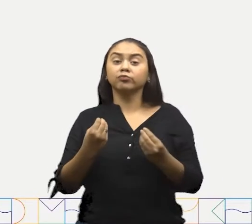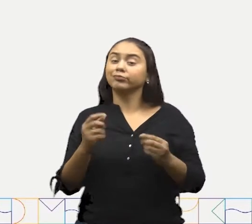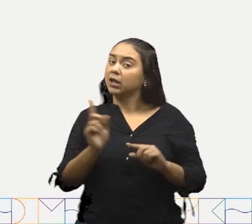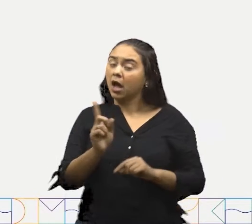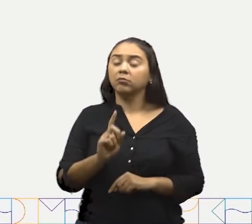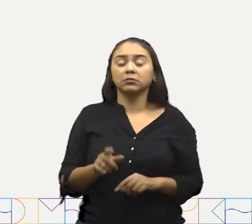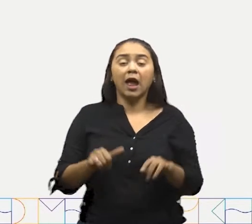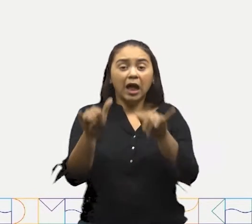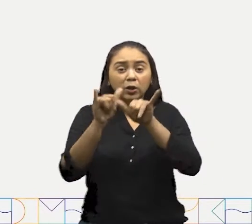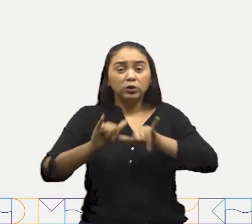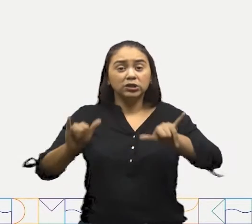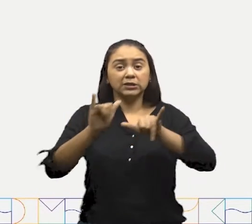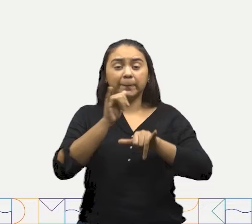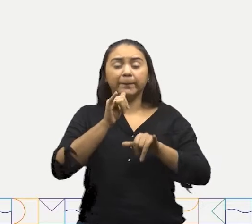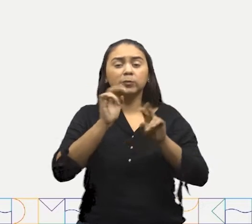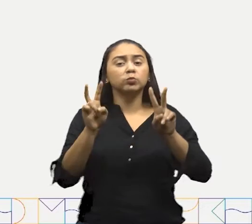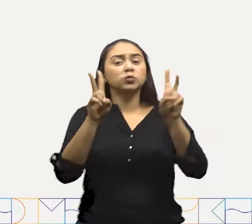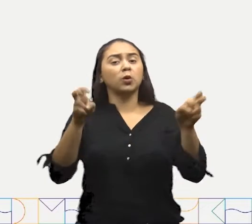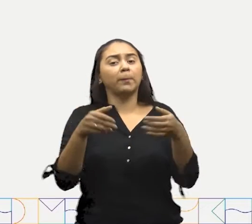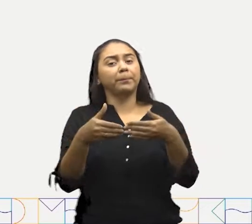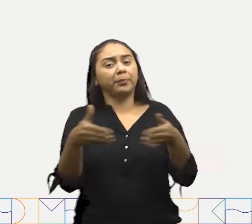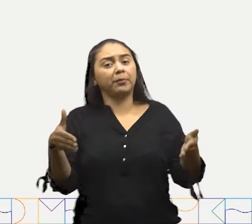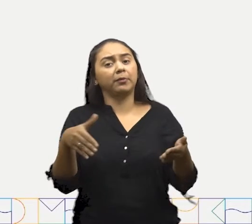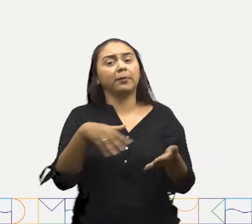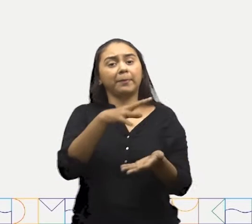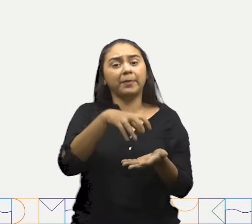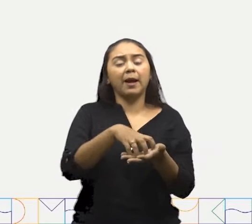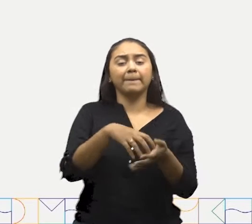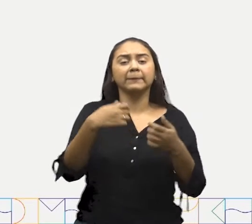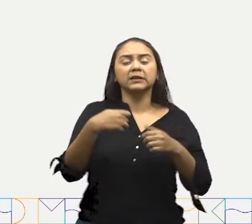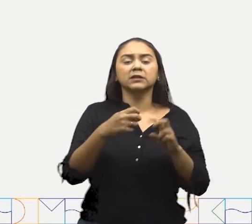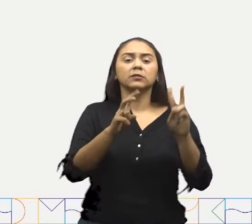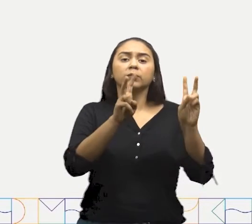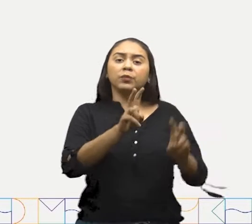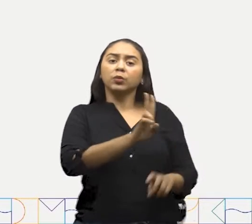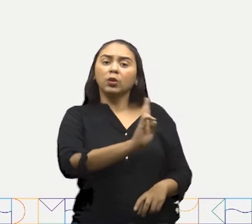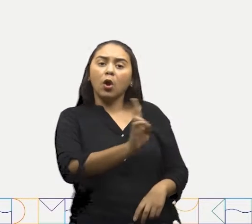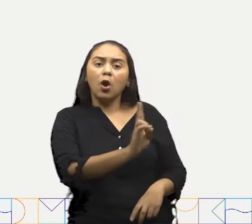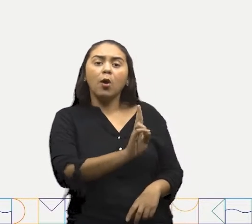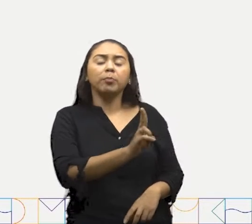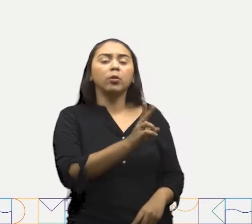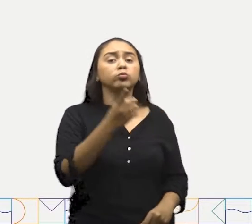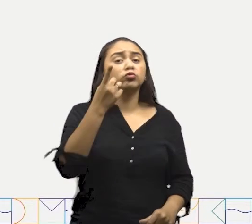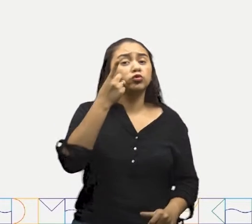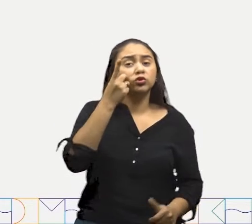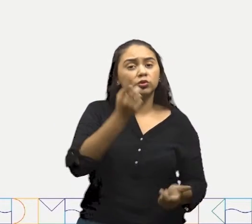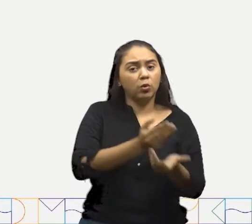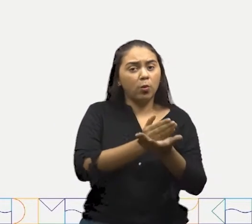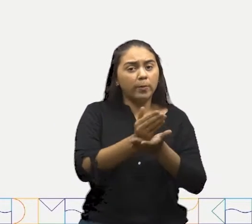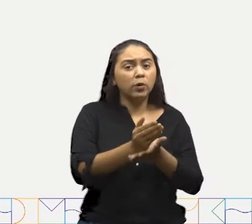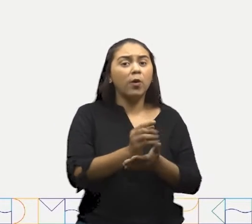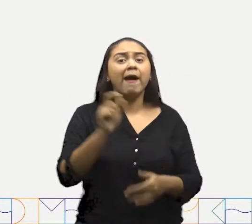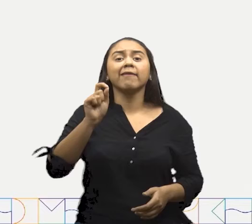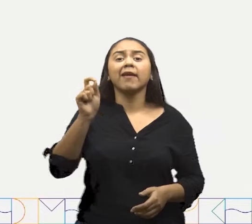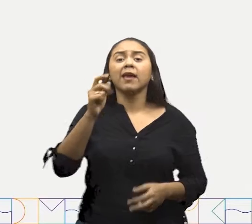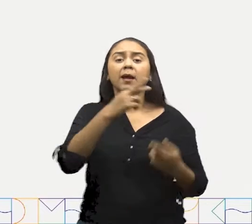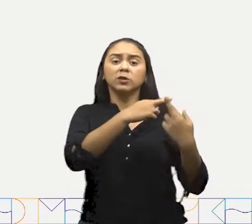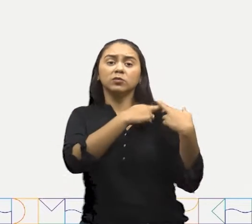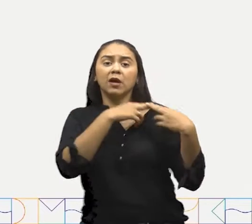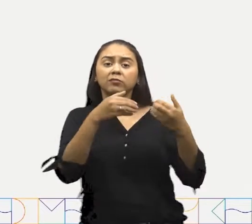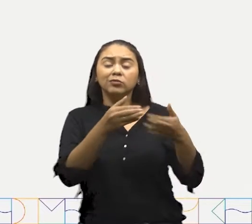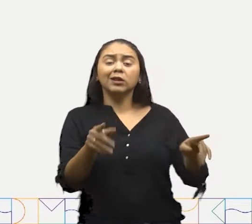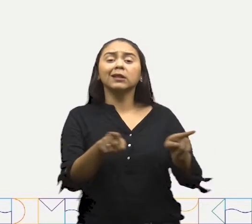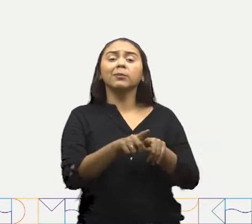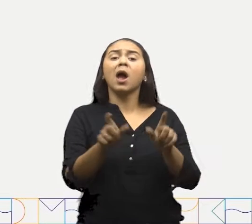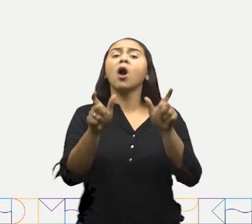A notícia de inauguração de um parque, por exemplo, terá o nome do parque, da data da inauguração, quem inaugurou e